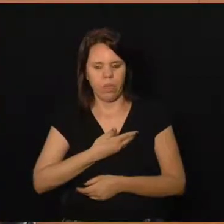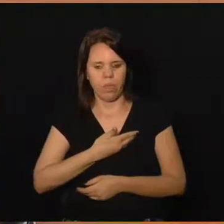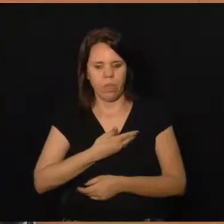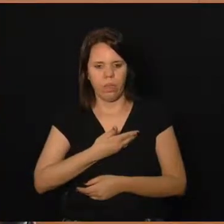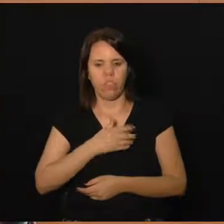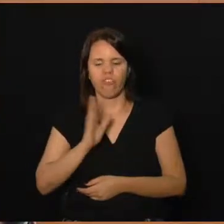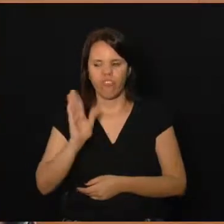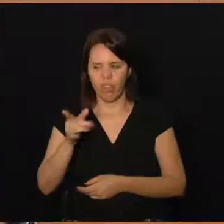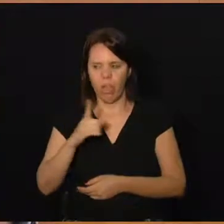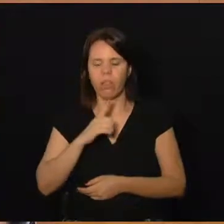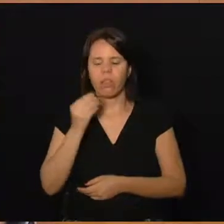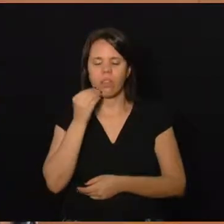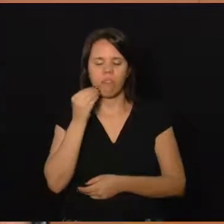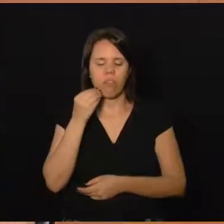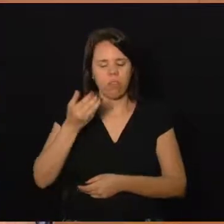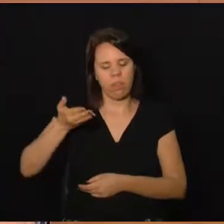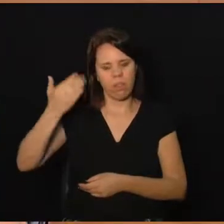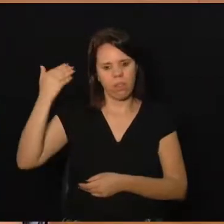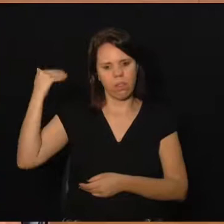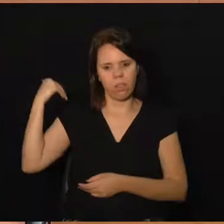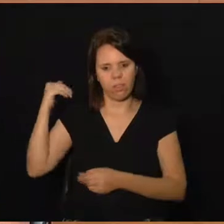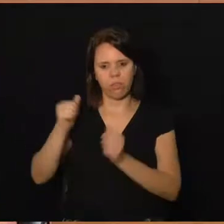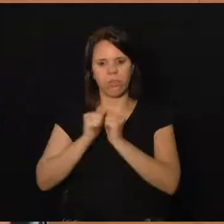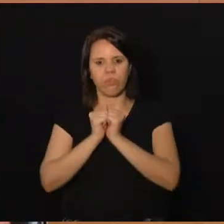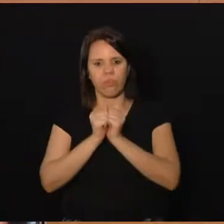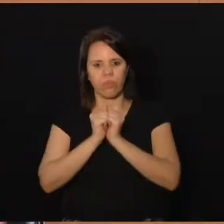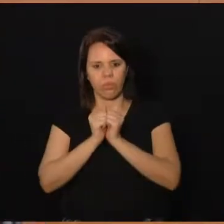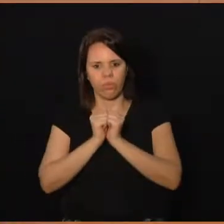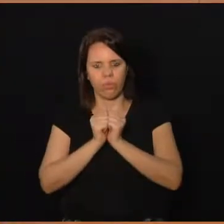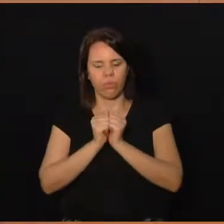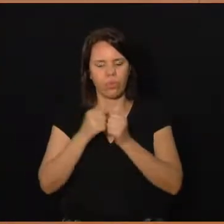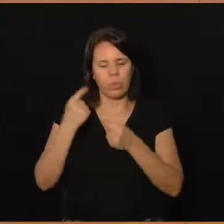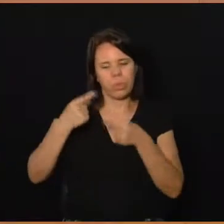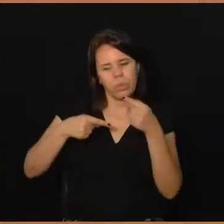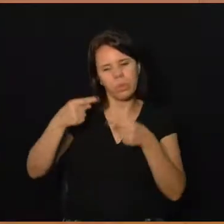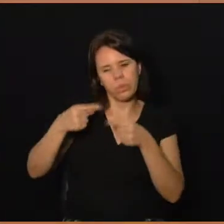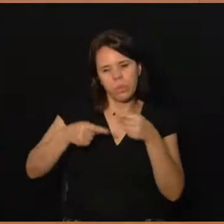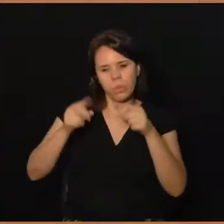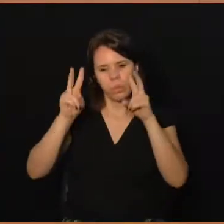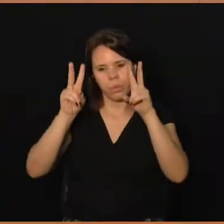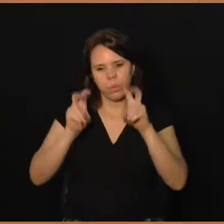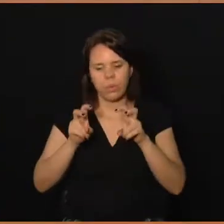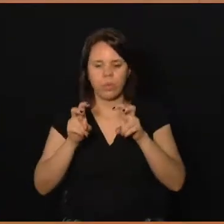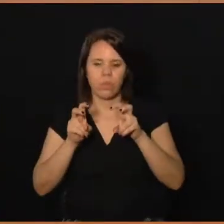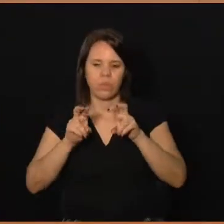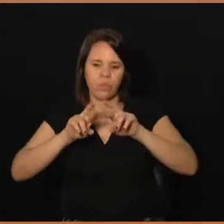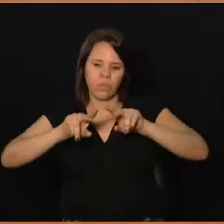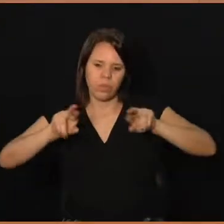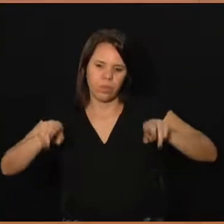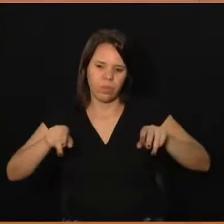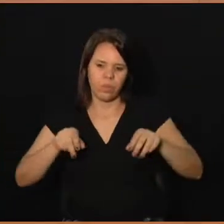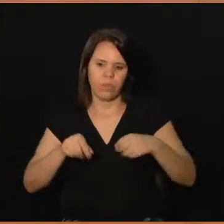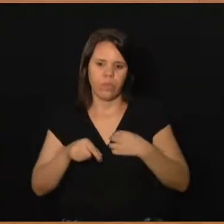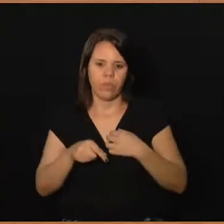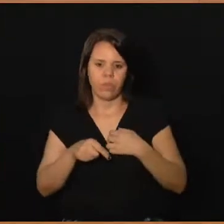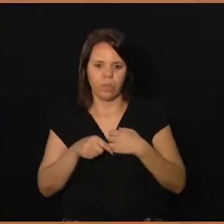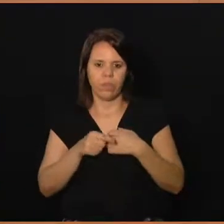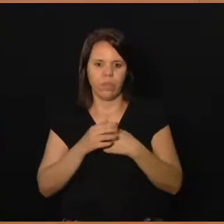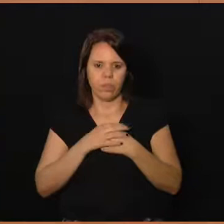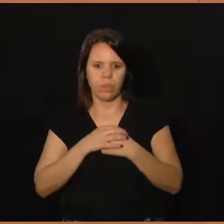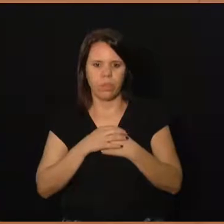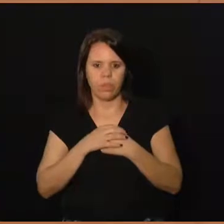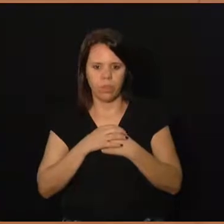outras oportunidades, né, de estarmos juntos, discutindo, debatendo vários assuntos, né,